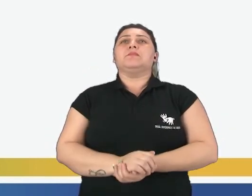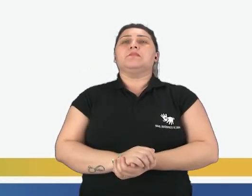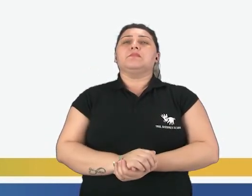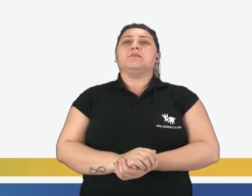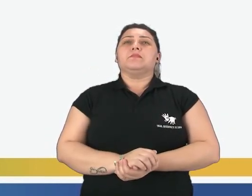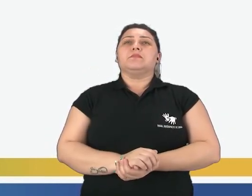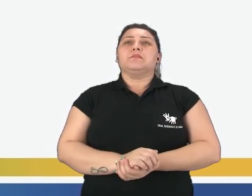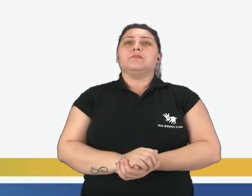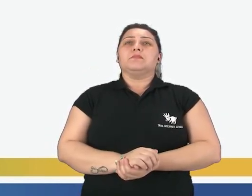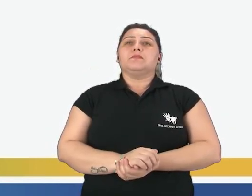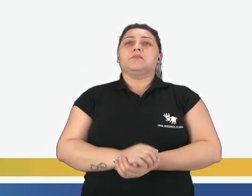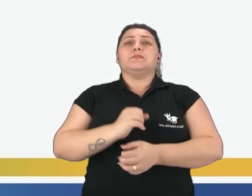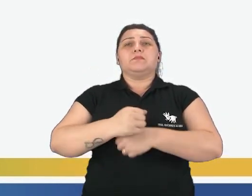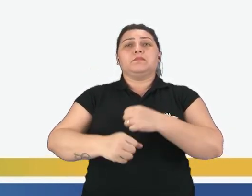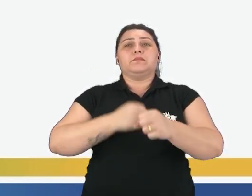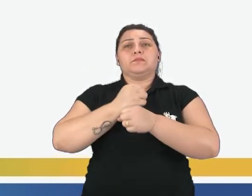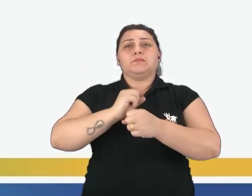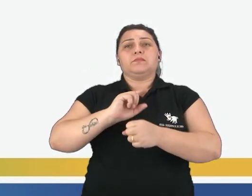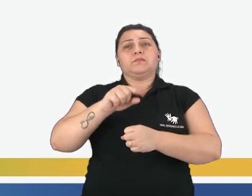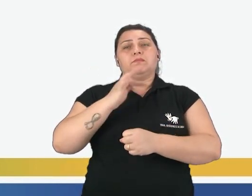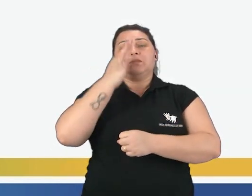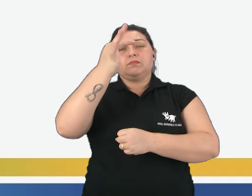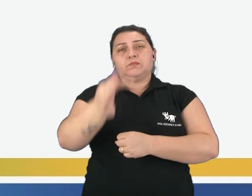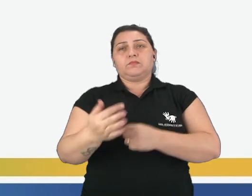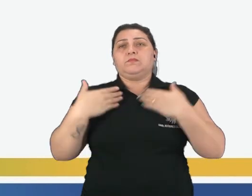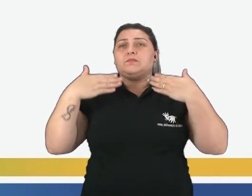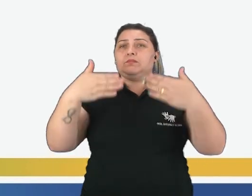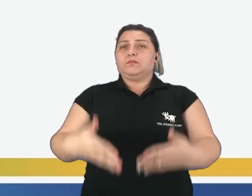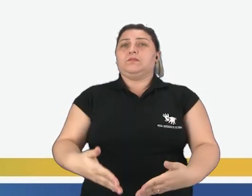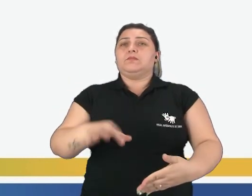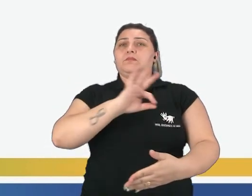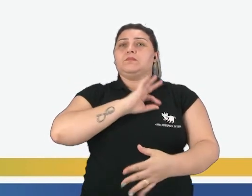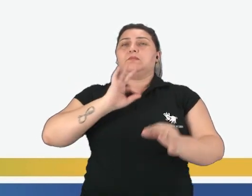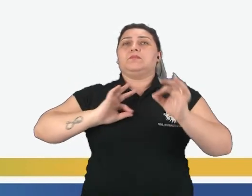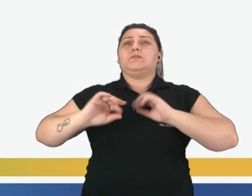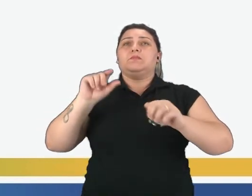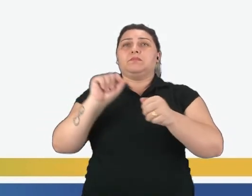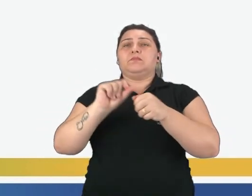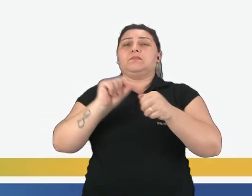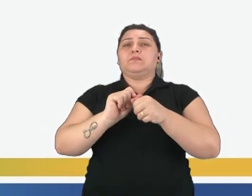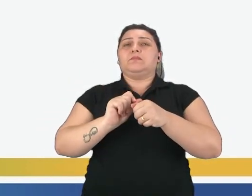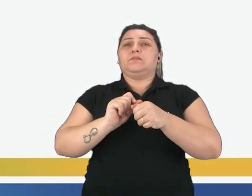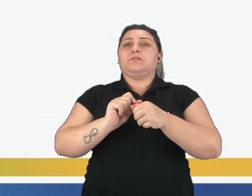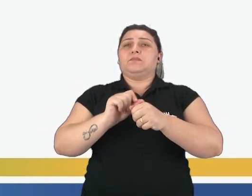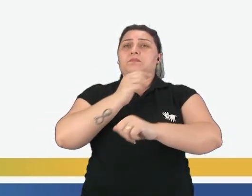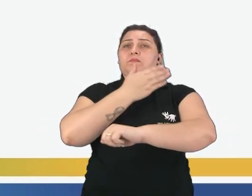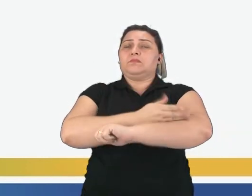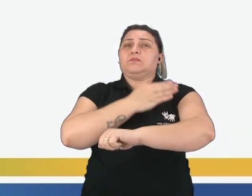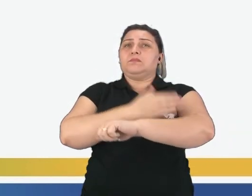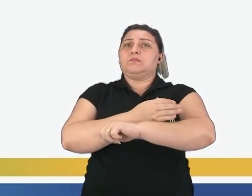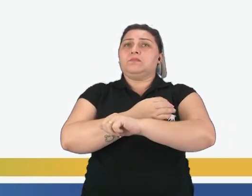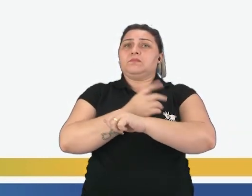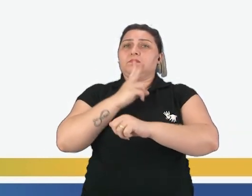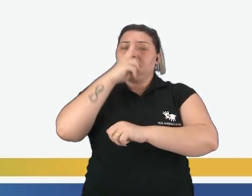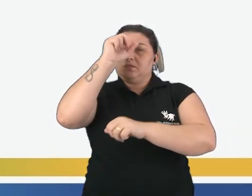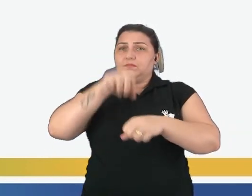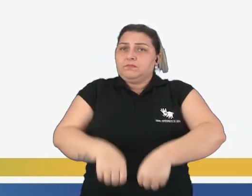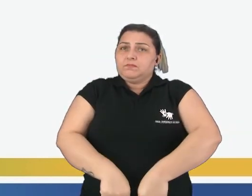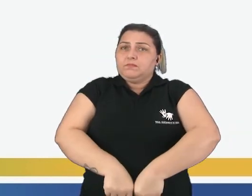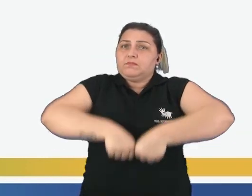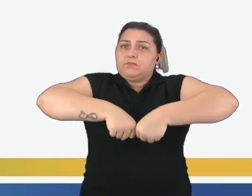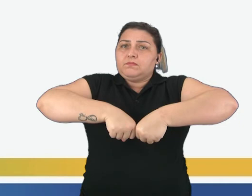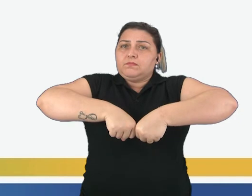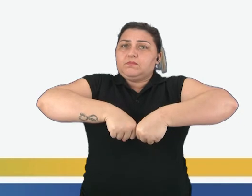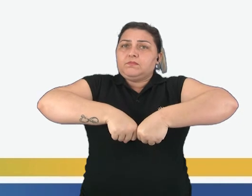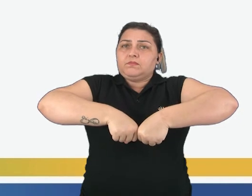anos, nesse ano, nos próximos anos, vão chegar lá no exército e vão fazer o teste de força, né? Isso é um dinamômetro lombar, né? Você puxa ali o